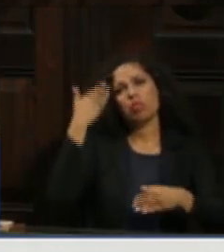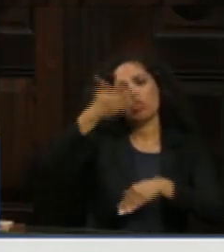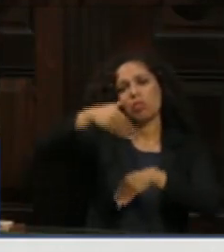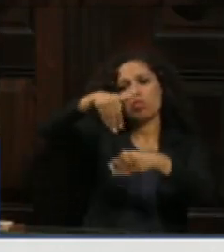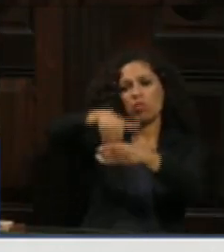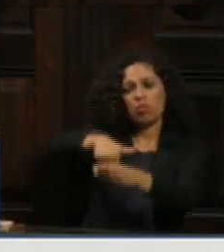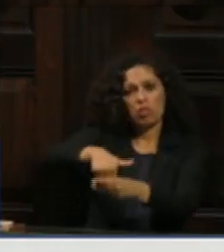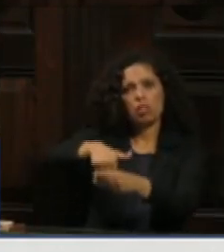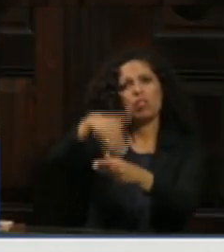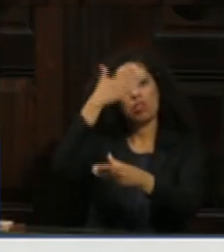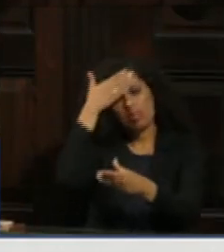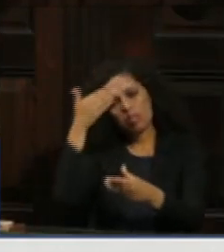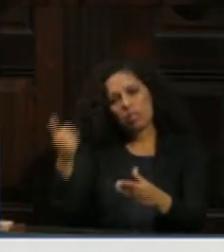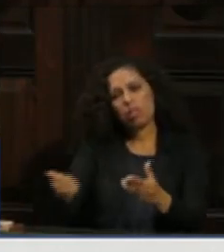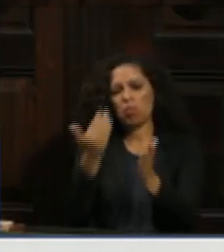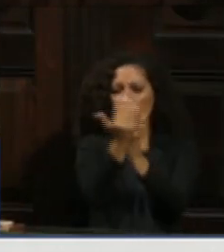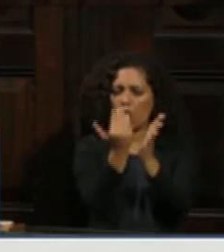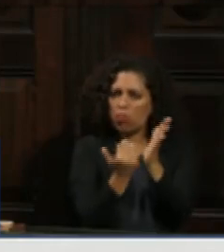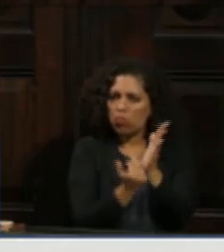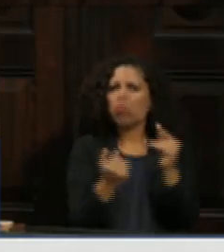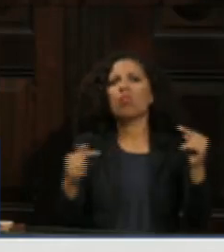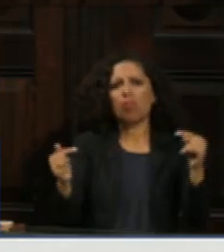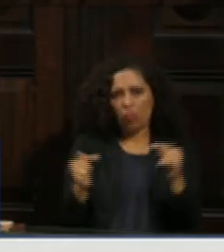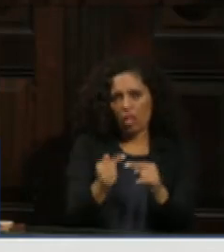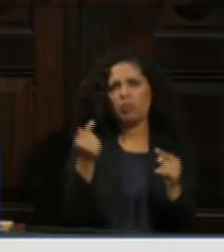deputado Valdec, quase que de exceção.